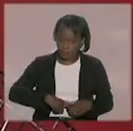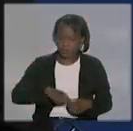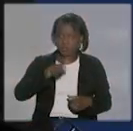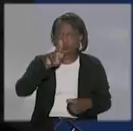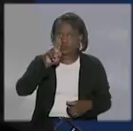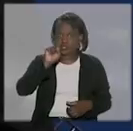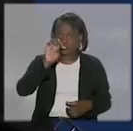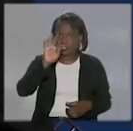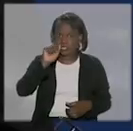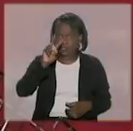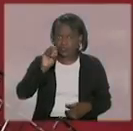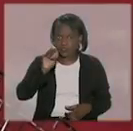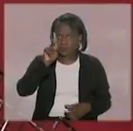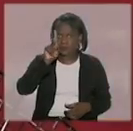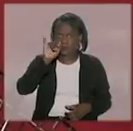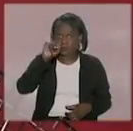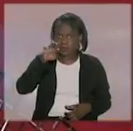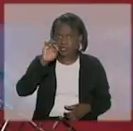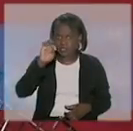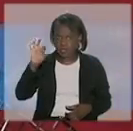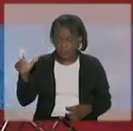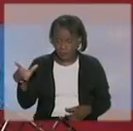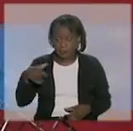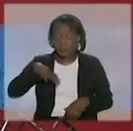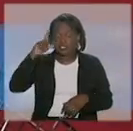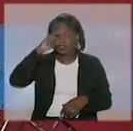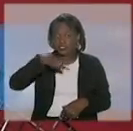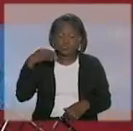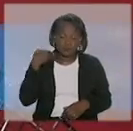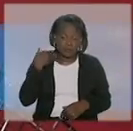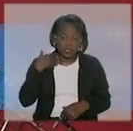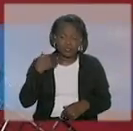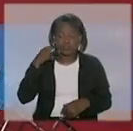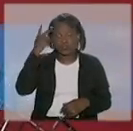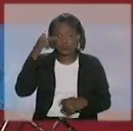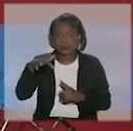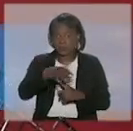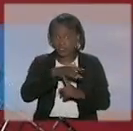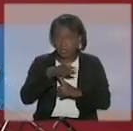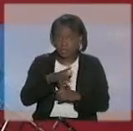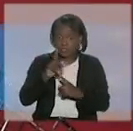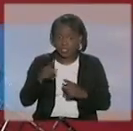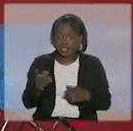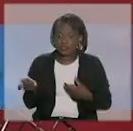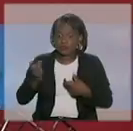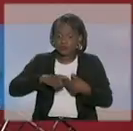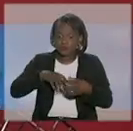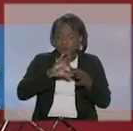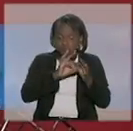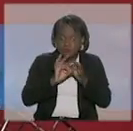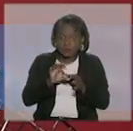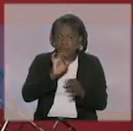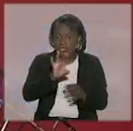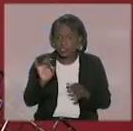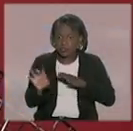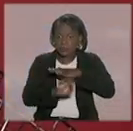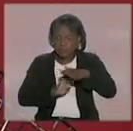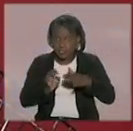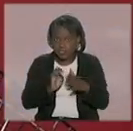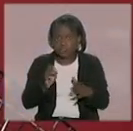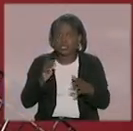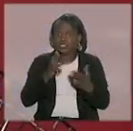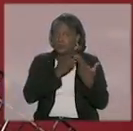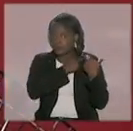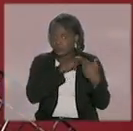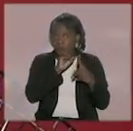Falamos com Gustavo Pimentel. O maior desafio das instituições financeiras na área ambiental é a integração de cada setor da empresa com a